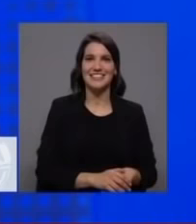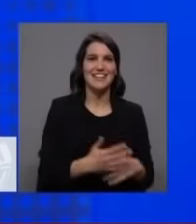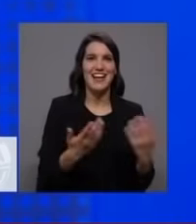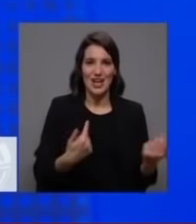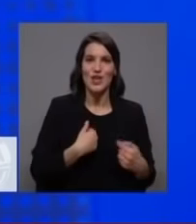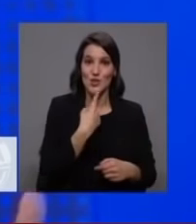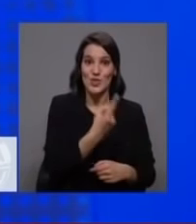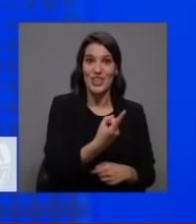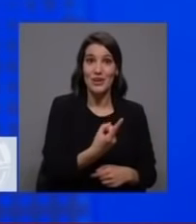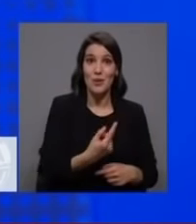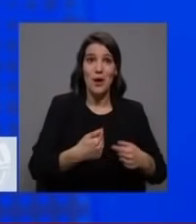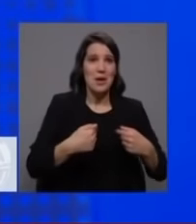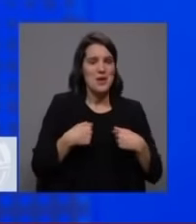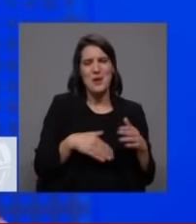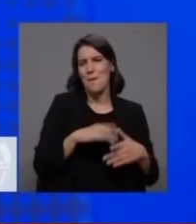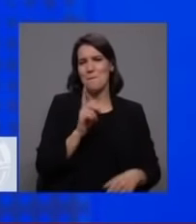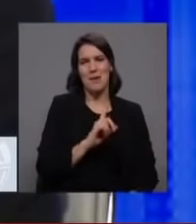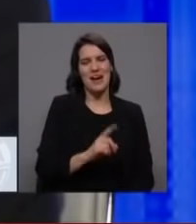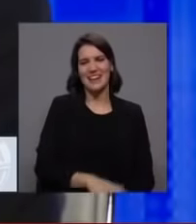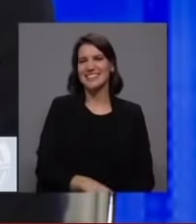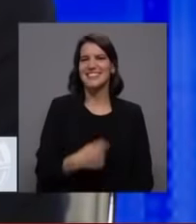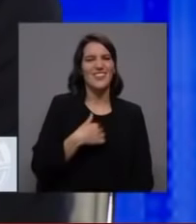fica assim então